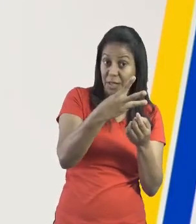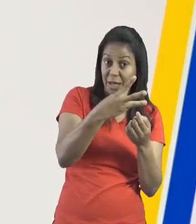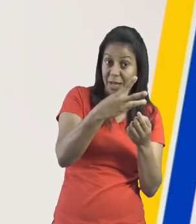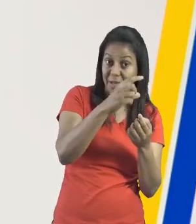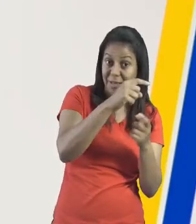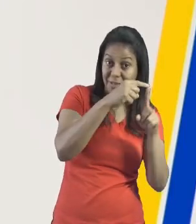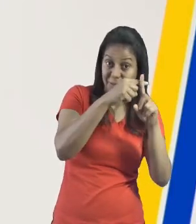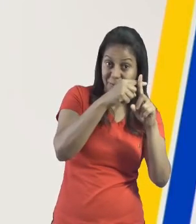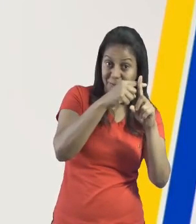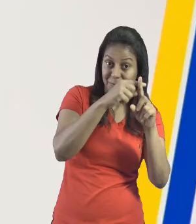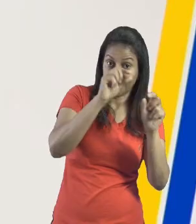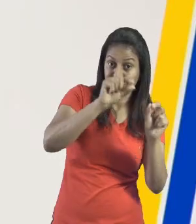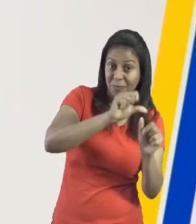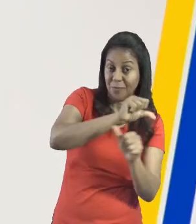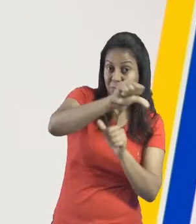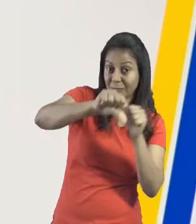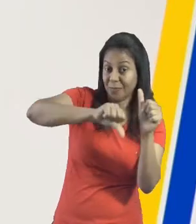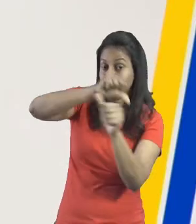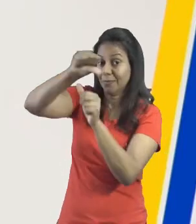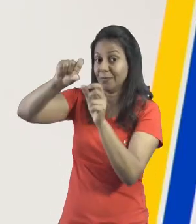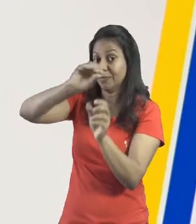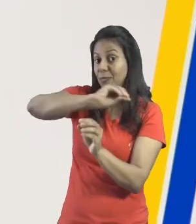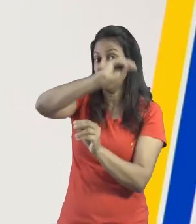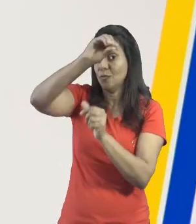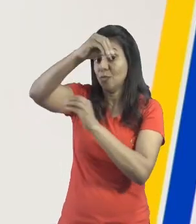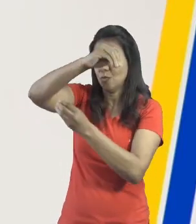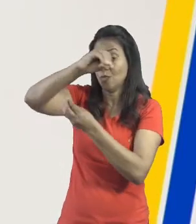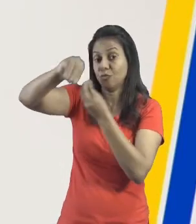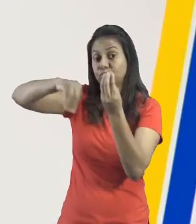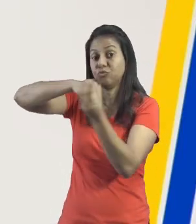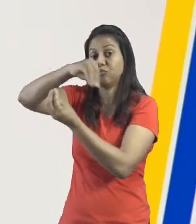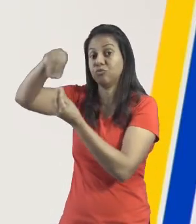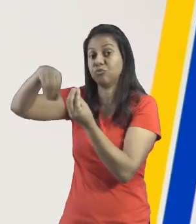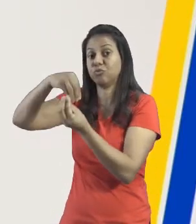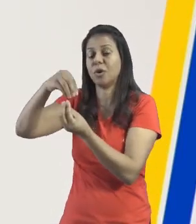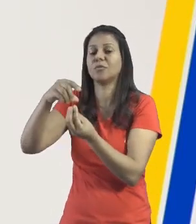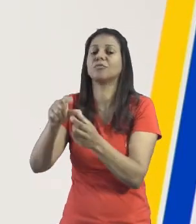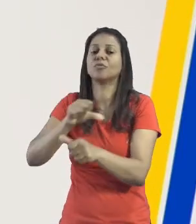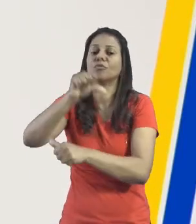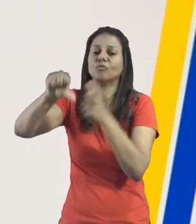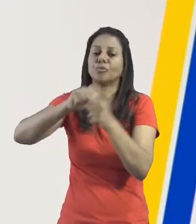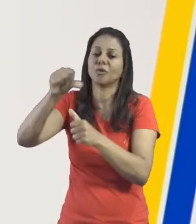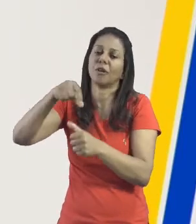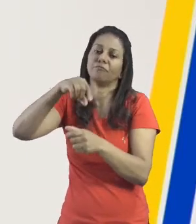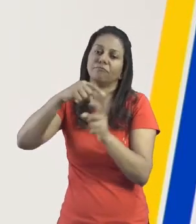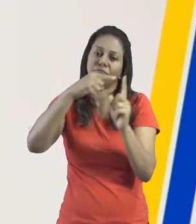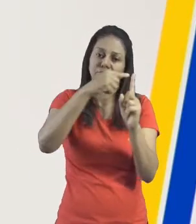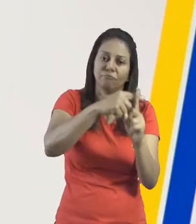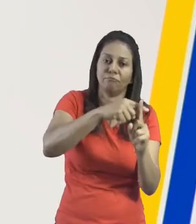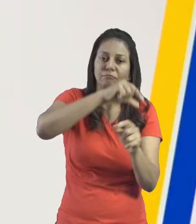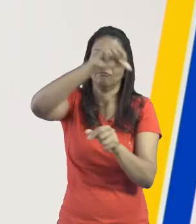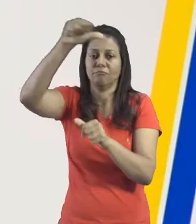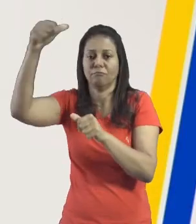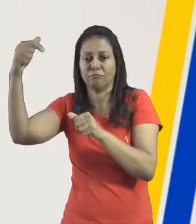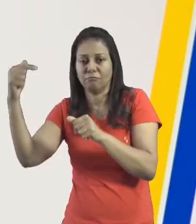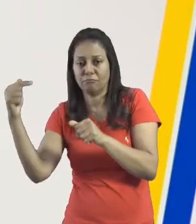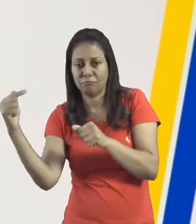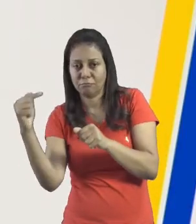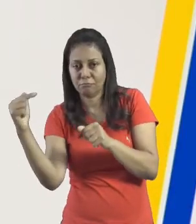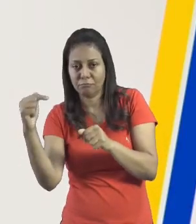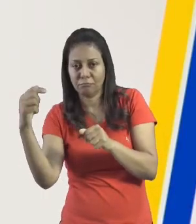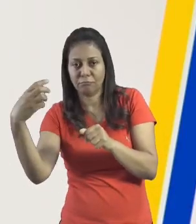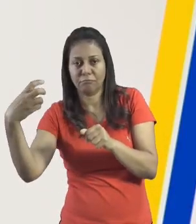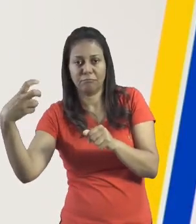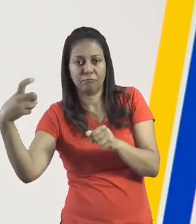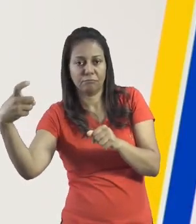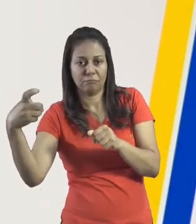e jogarmos para o segundo membro, ele vai ficar como negativo. Então, vai ficar menos x